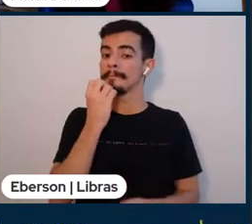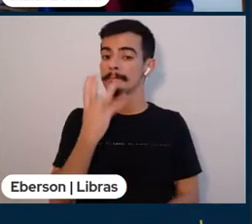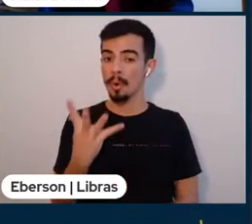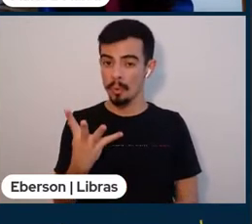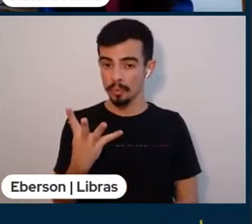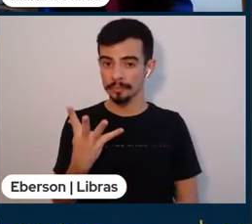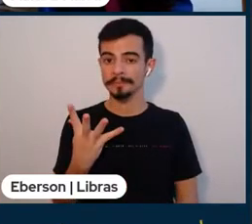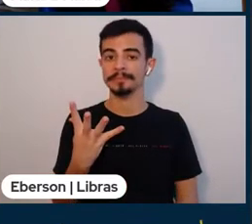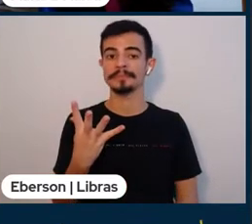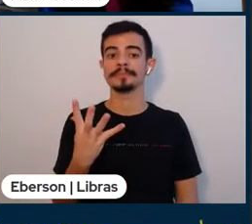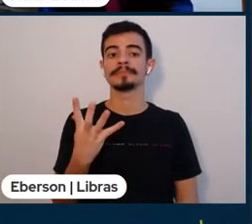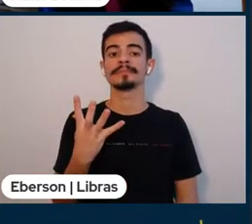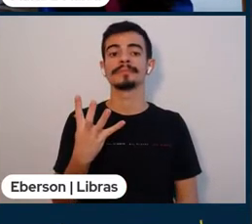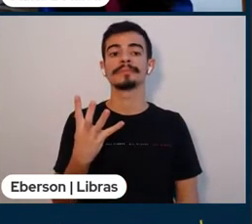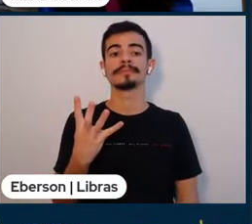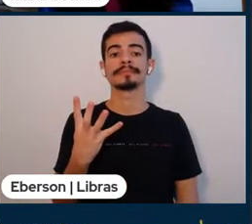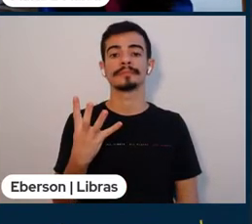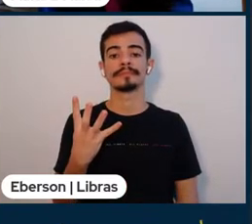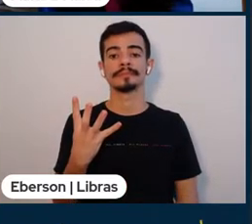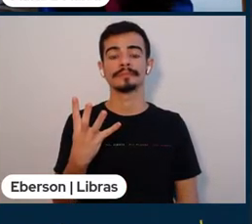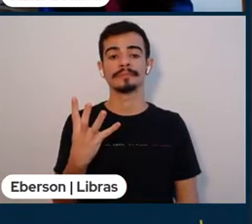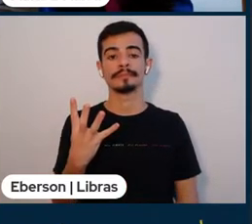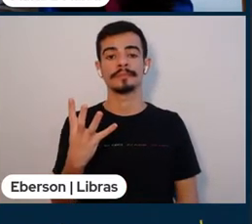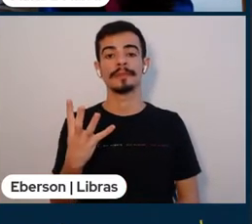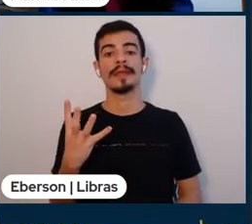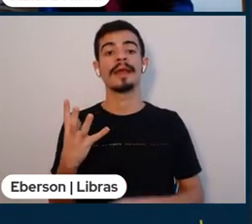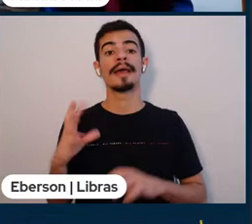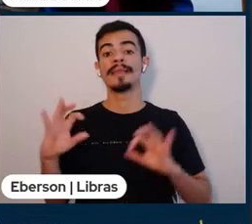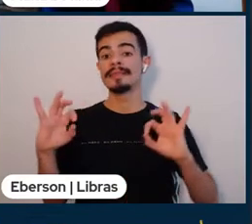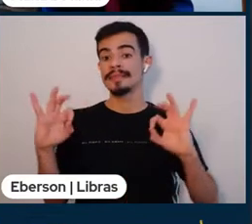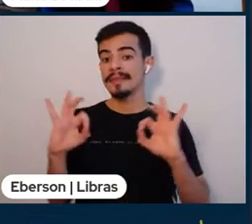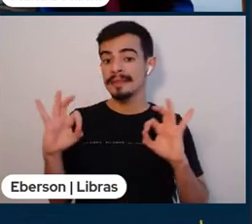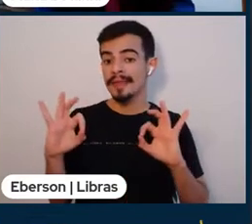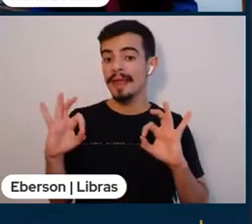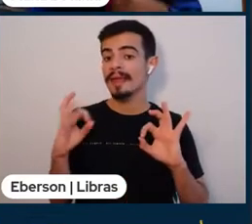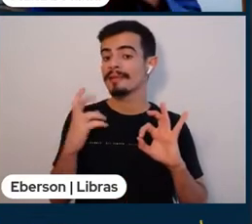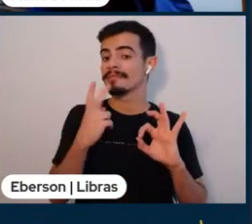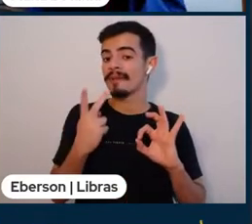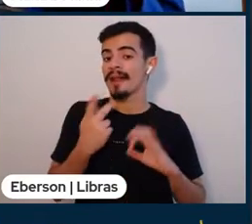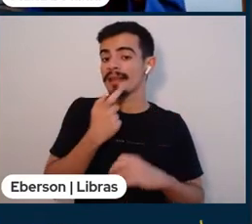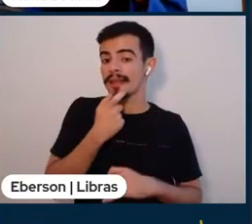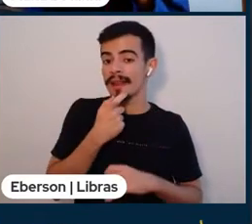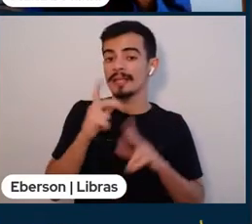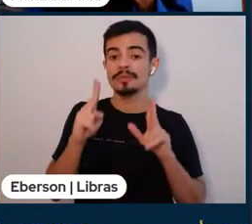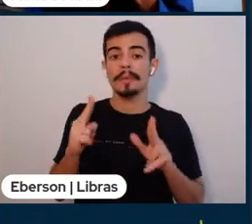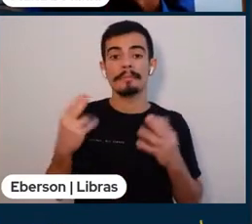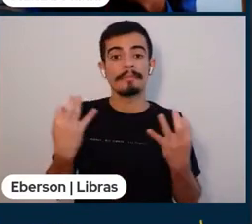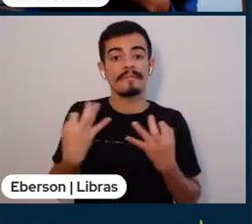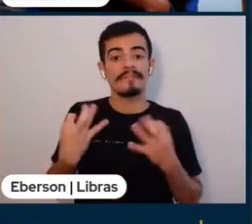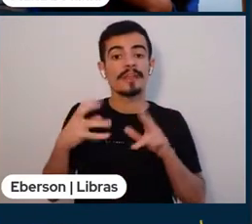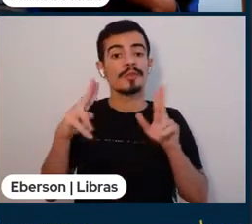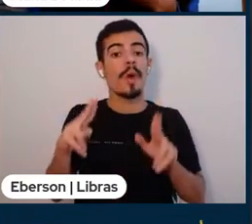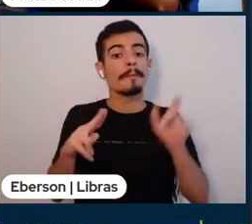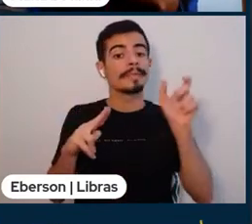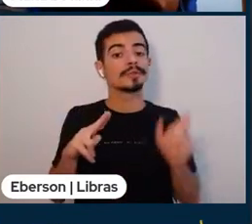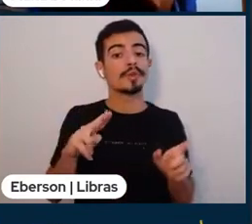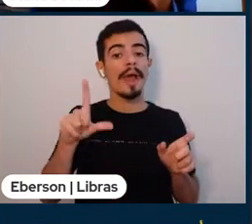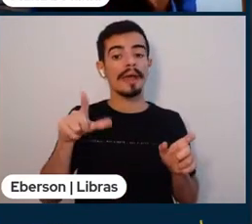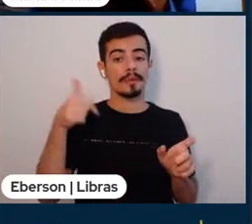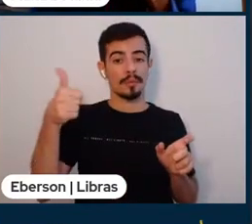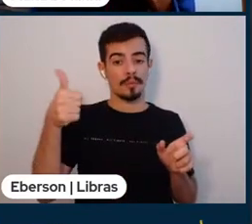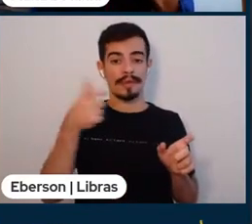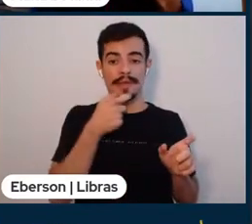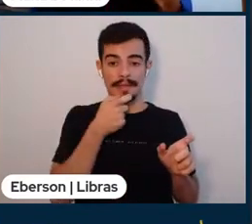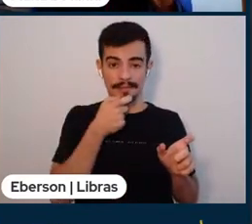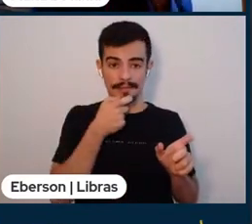Ninguém fala inglês como primeira língua. Então, eu tinha muito medo de falar. Eu tinha muito medo, né? Porque você acha que